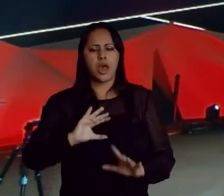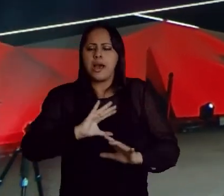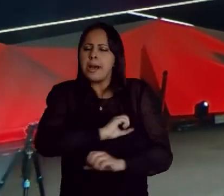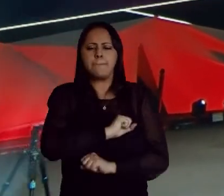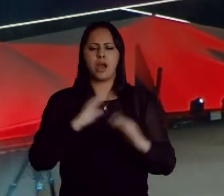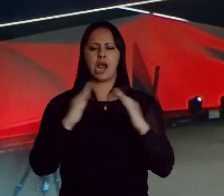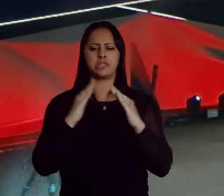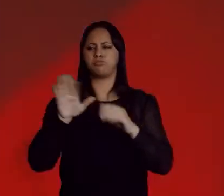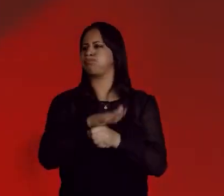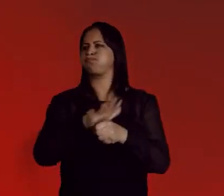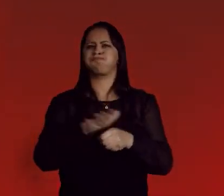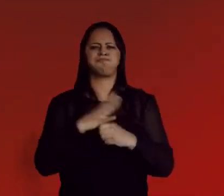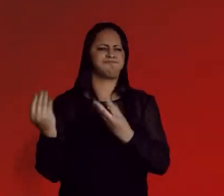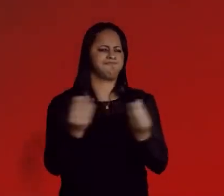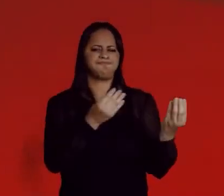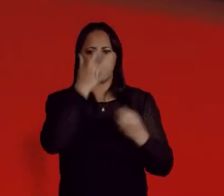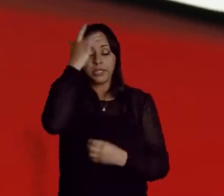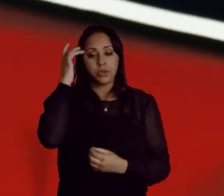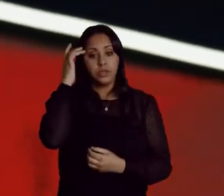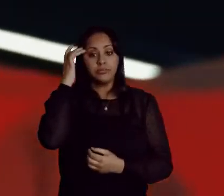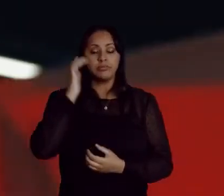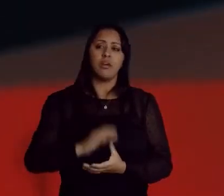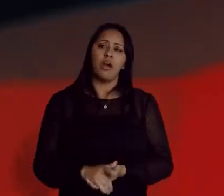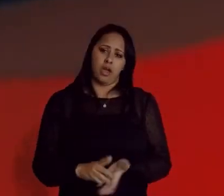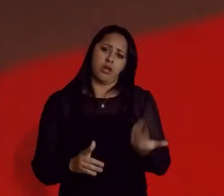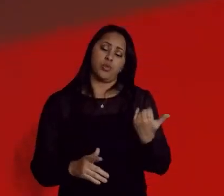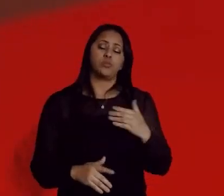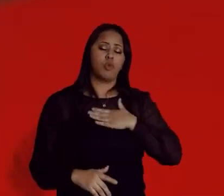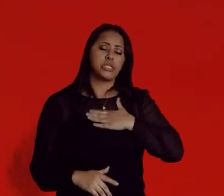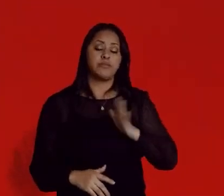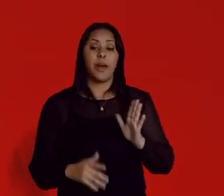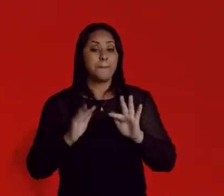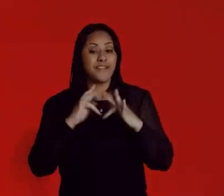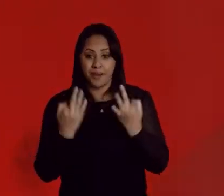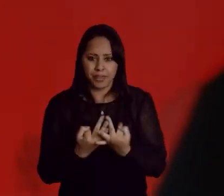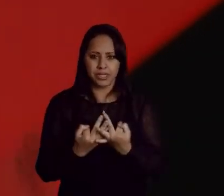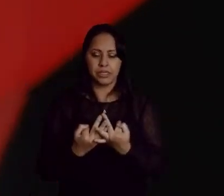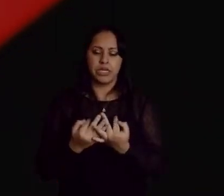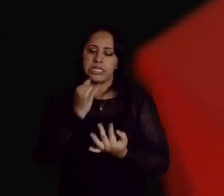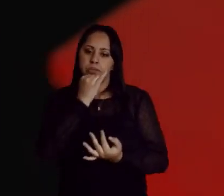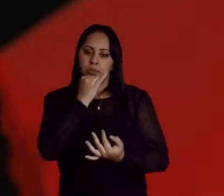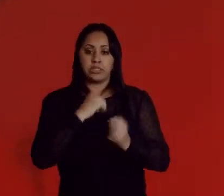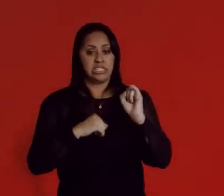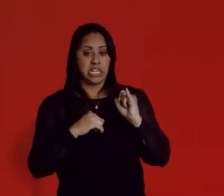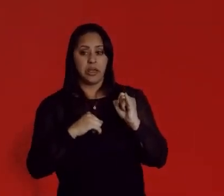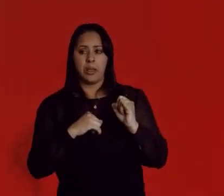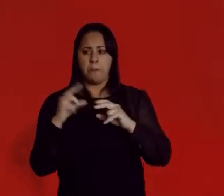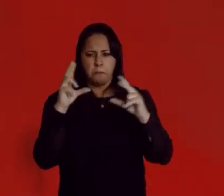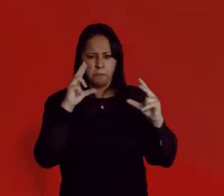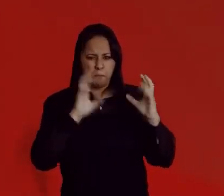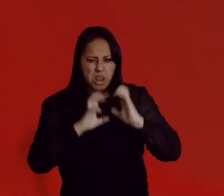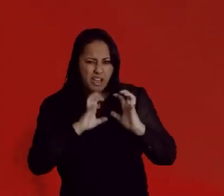até hoje. Ainda bem que casa cheia até que eu gostava. Na minha família, se brigasse com os irmãos, papai colocava